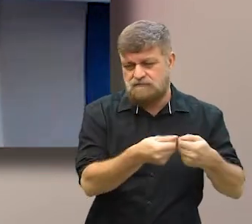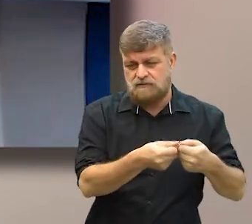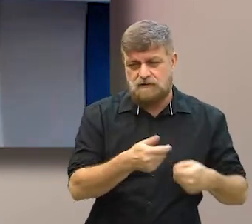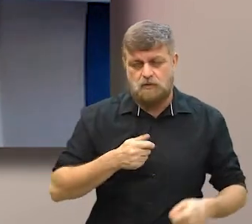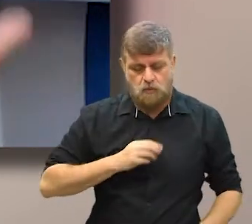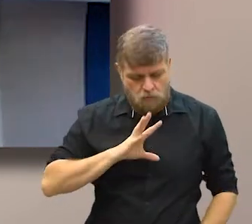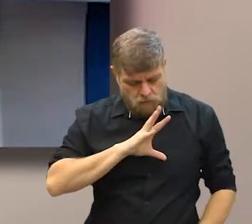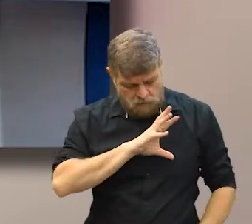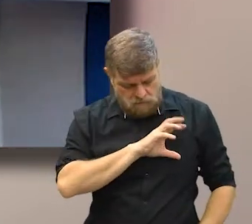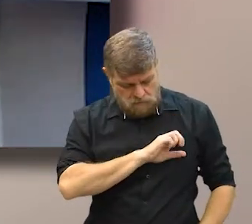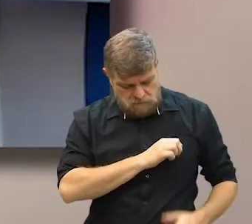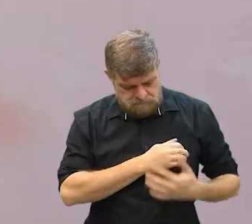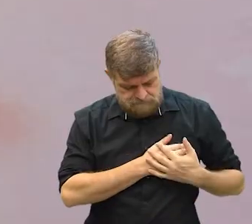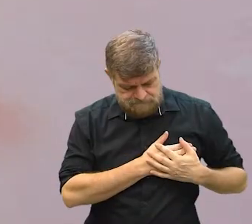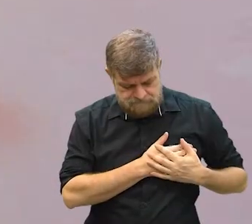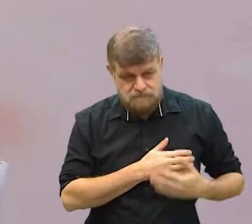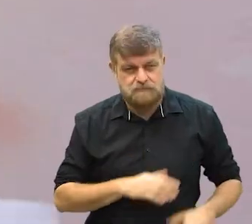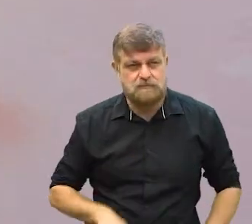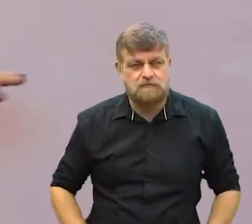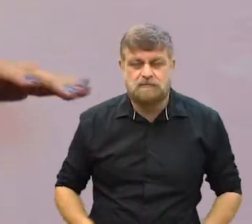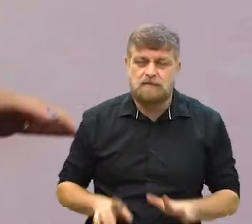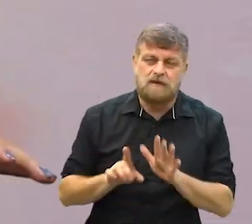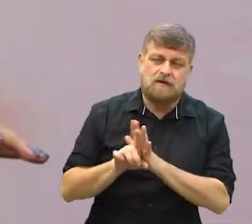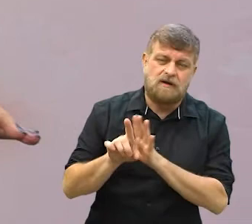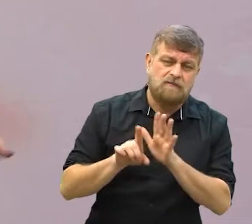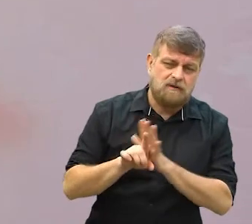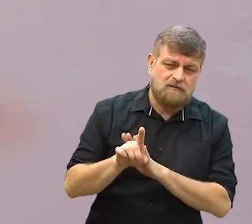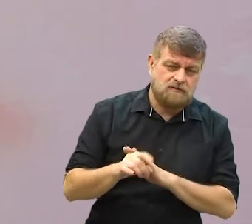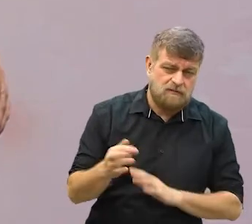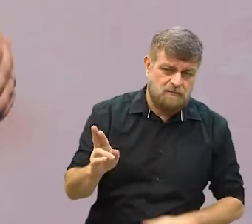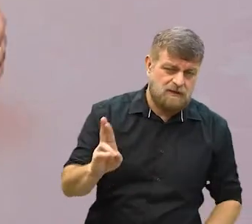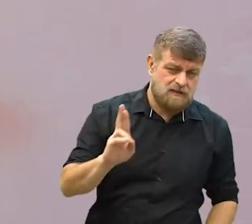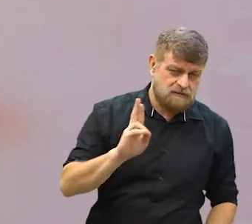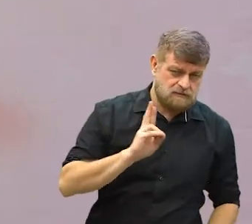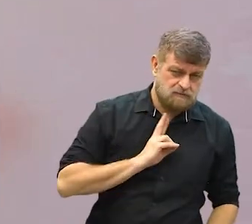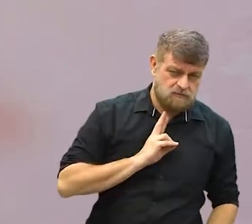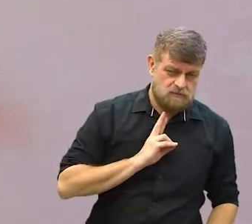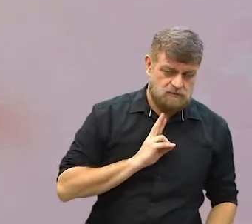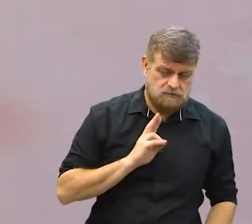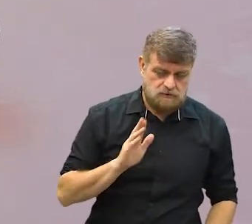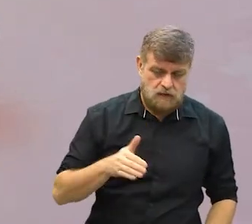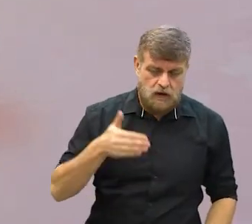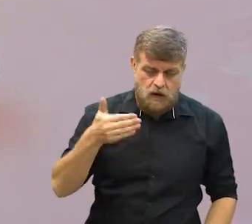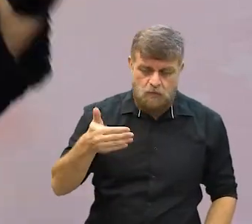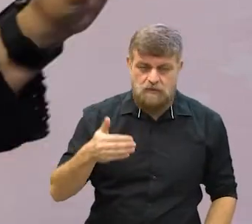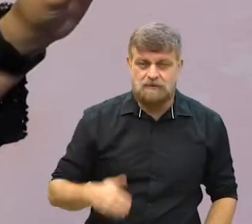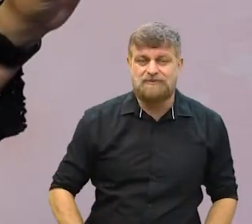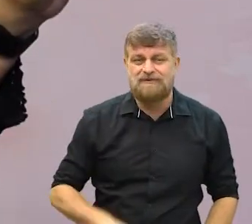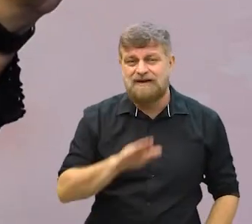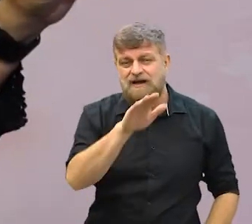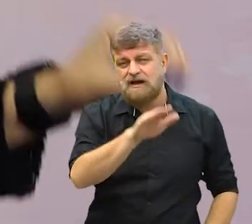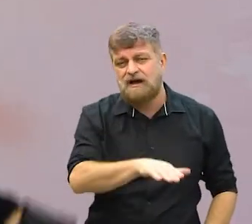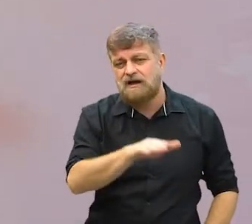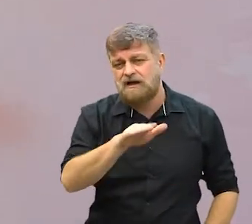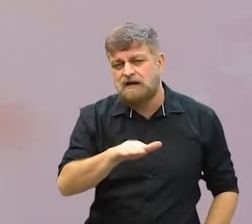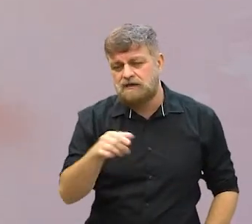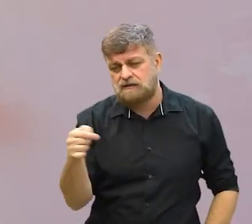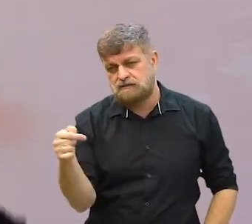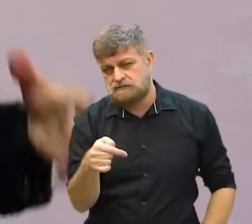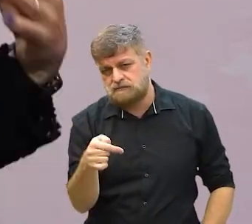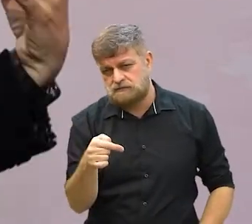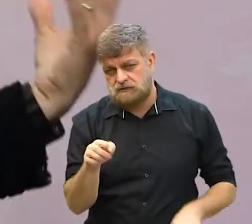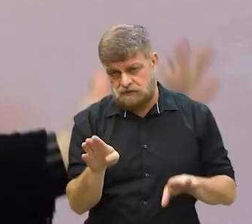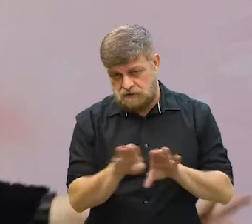excelência, com amor. E Karina, me fala uma coisa. Quando é criança, e